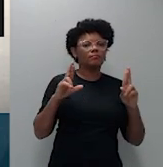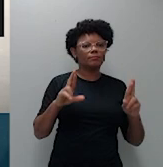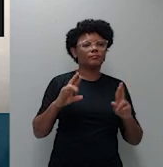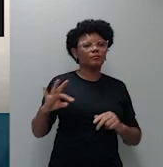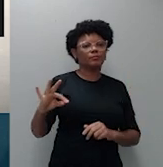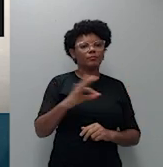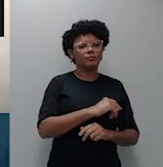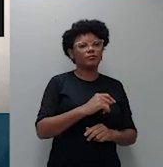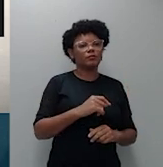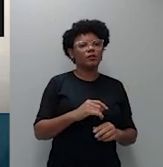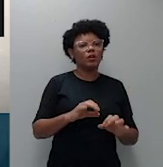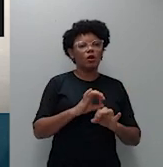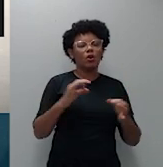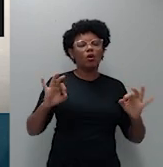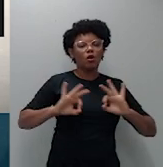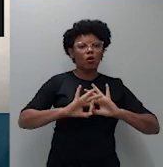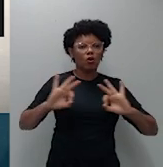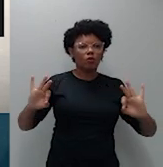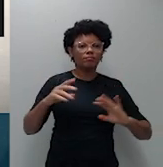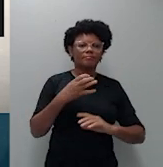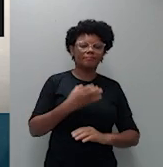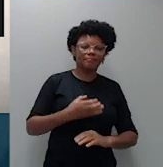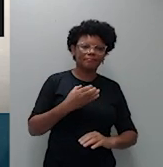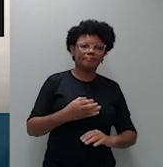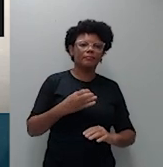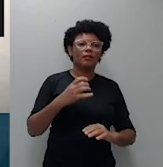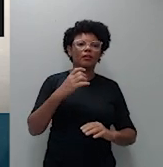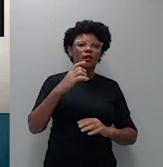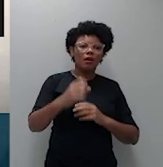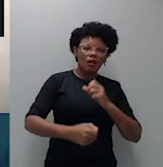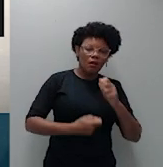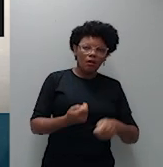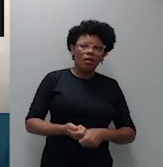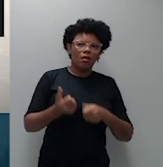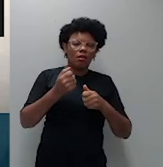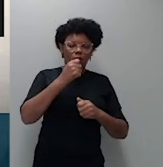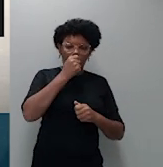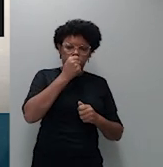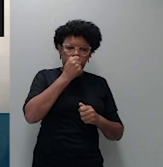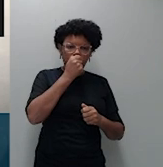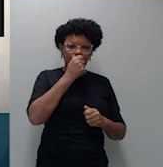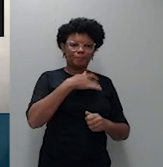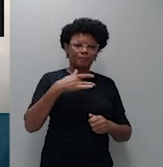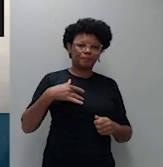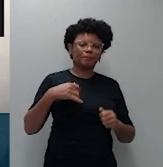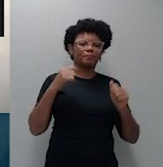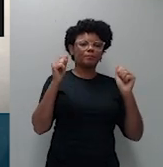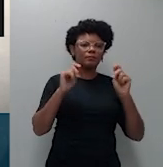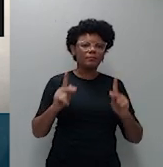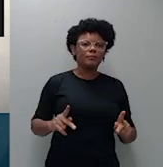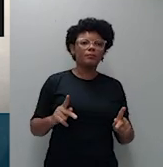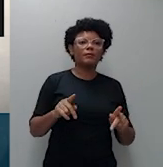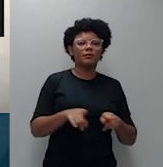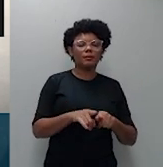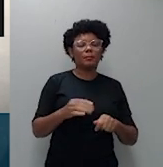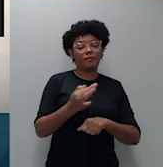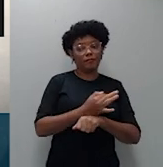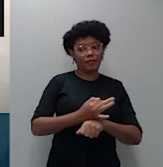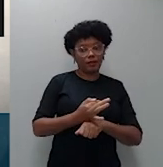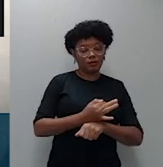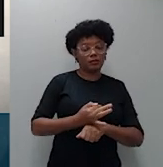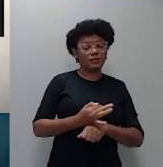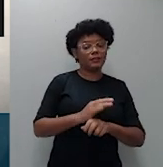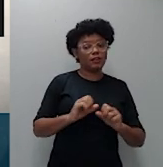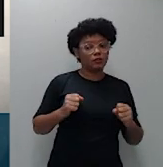ótimo Natal e um Ano Novo com saúde paz e período de férias nos dê força